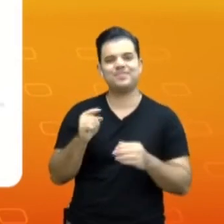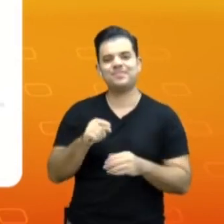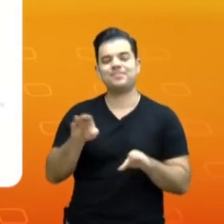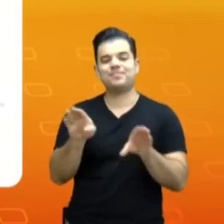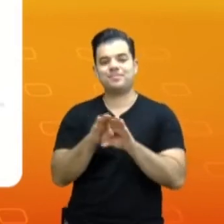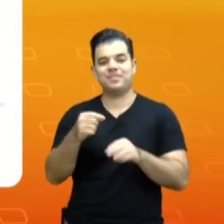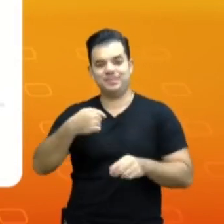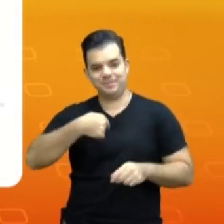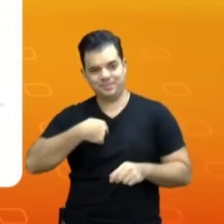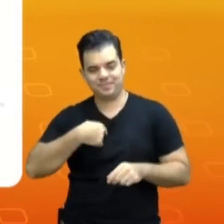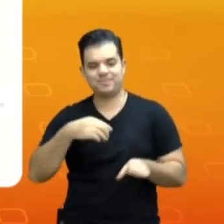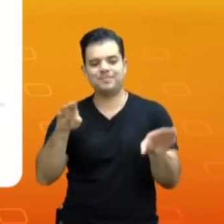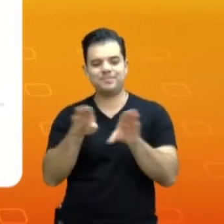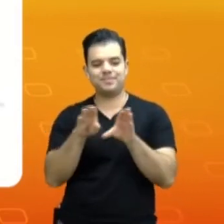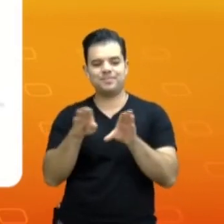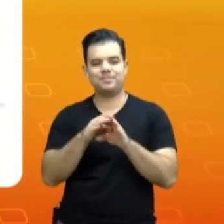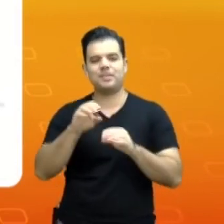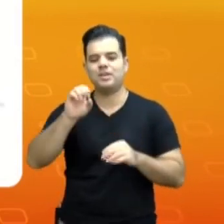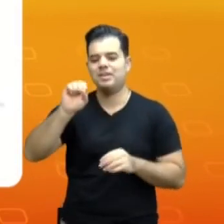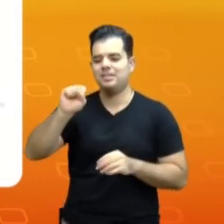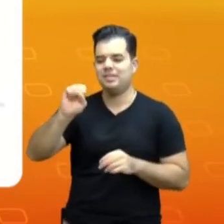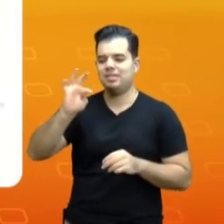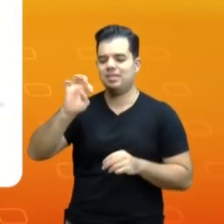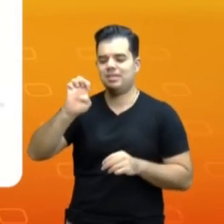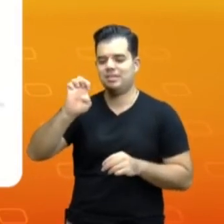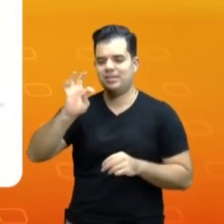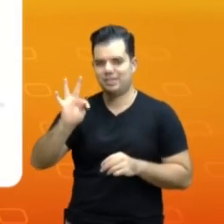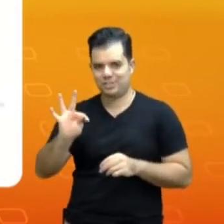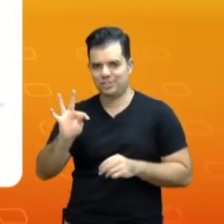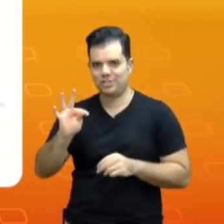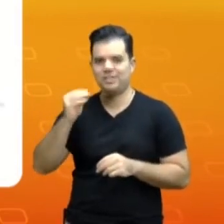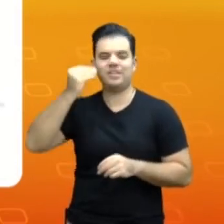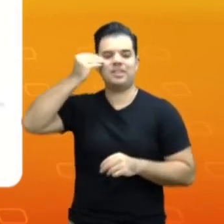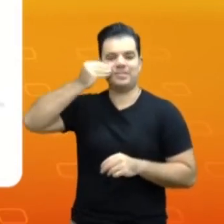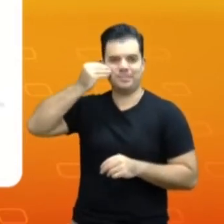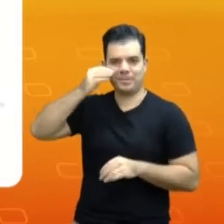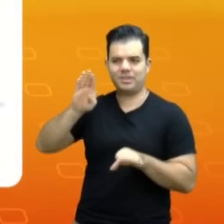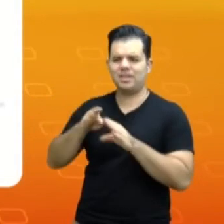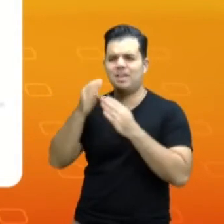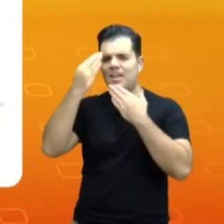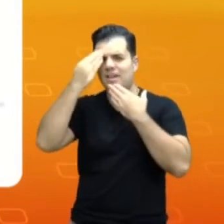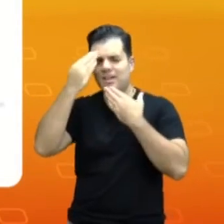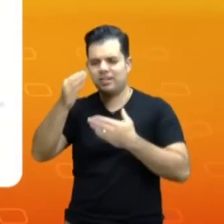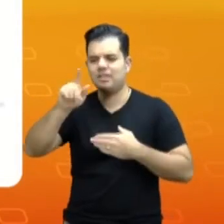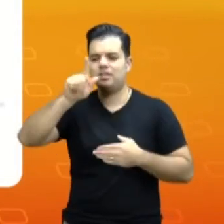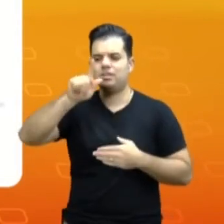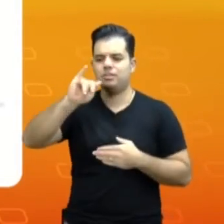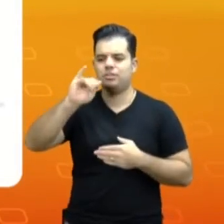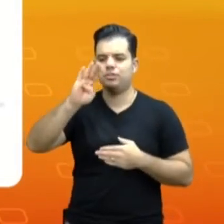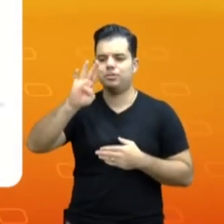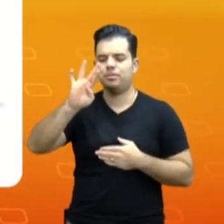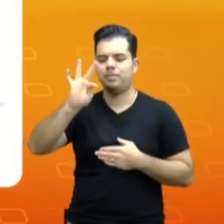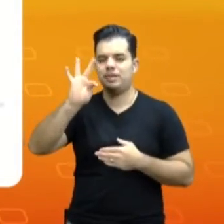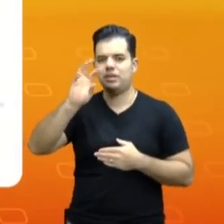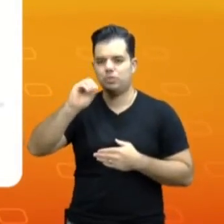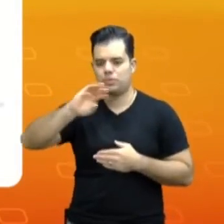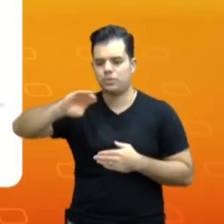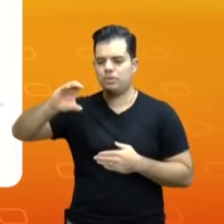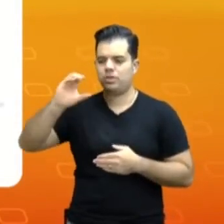minha parte como da parte da SET também. A gente agradece ao Gilberto Castanon, né, diretor